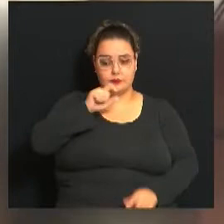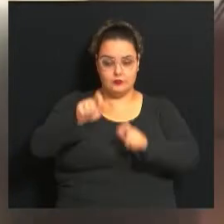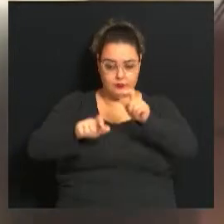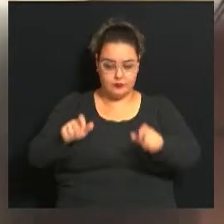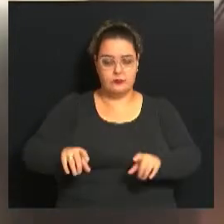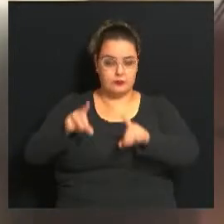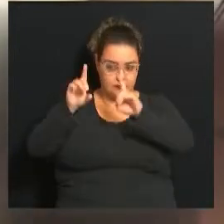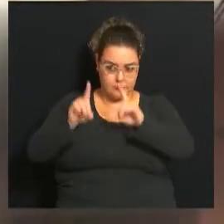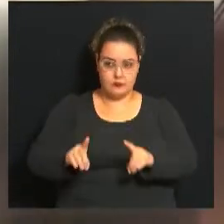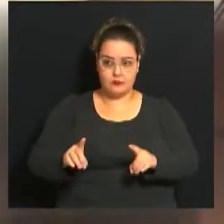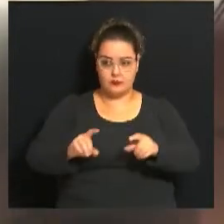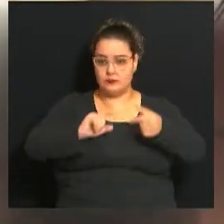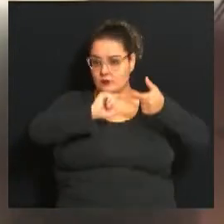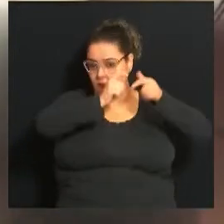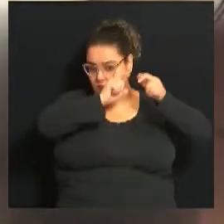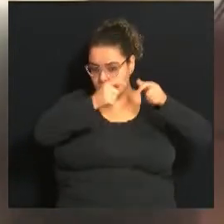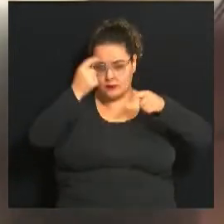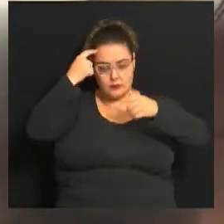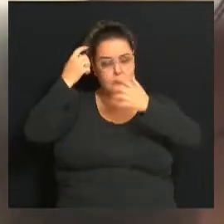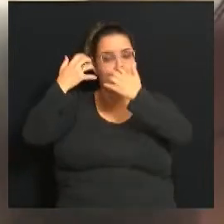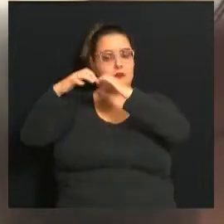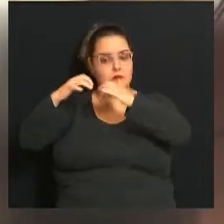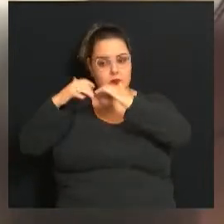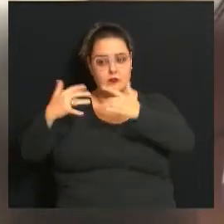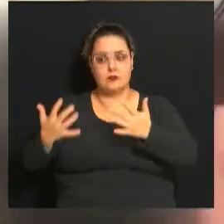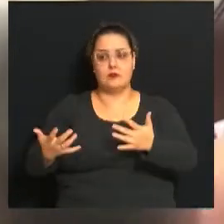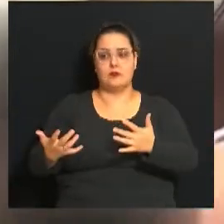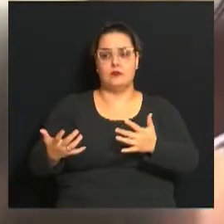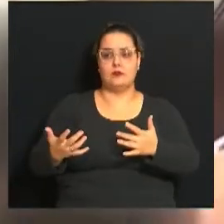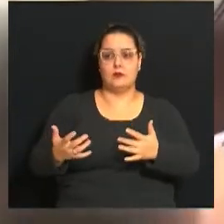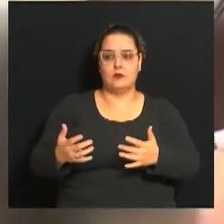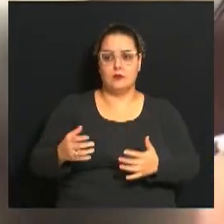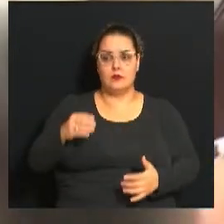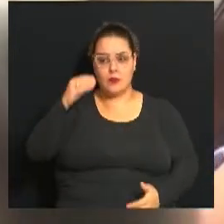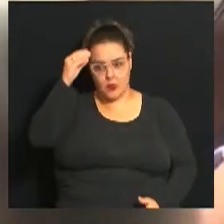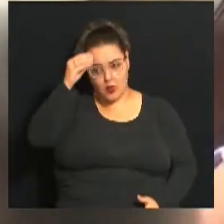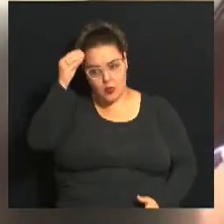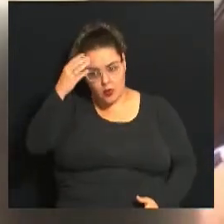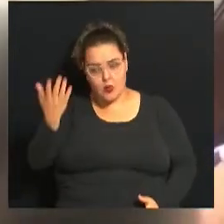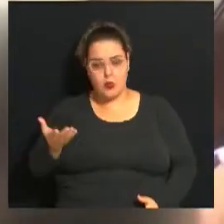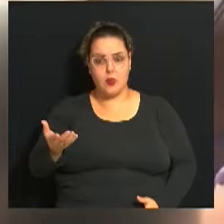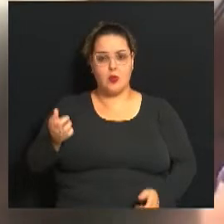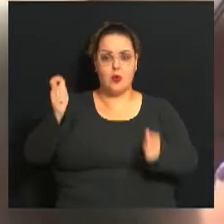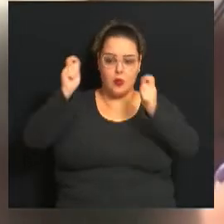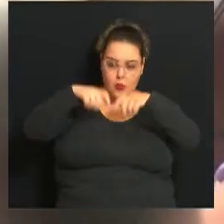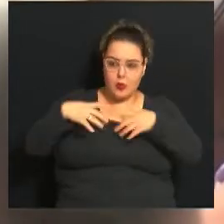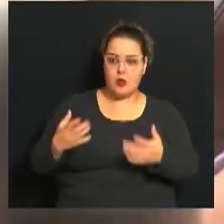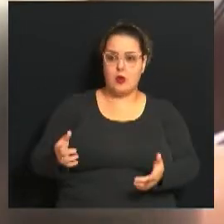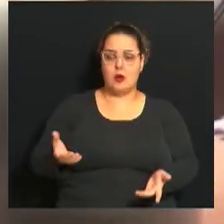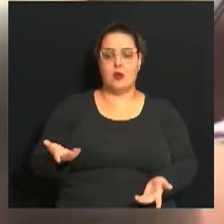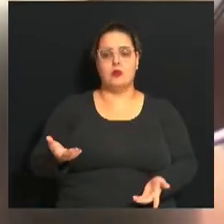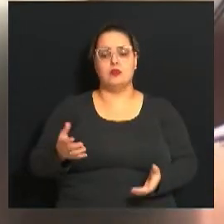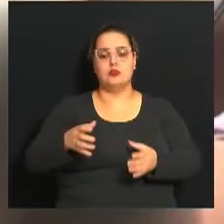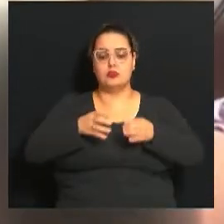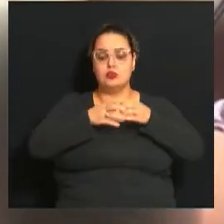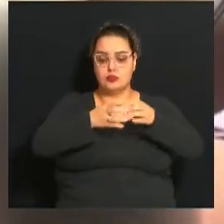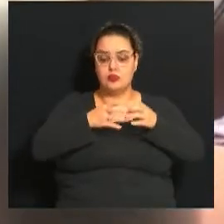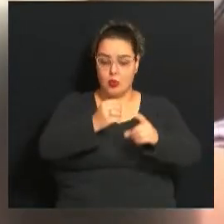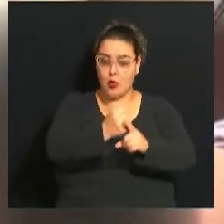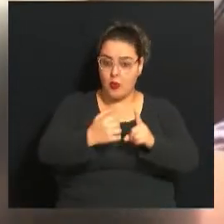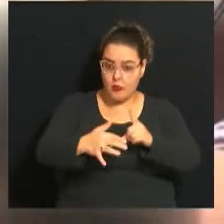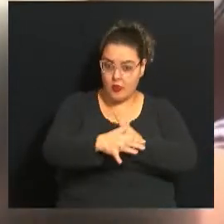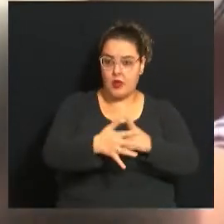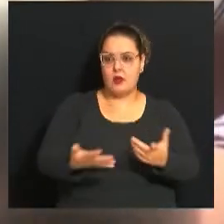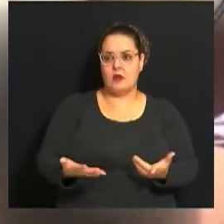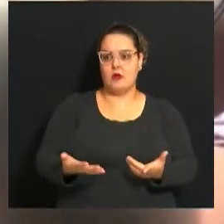transtornos neurológicos, que acometem o conhecimento, né, a sua capacidade de estar ali no meio dos outros, é você